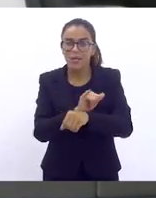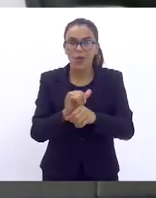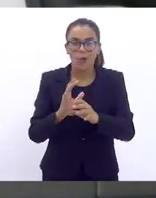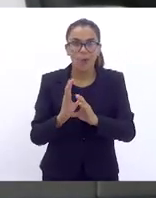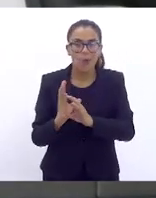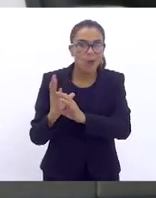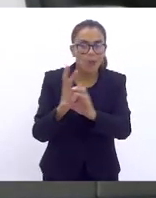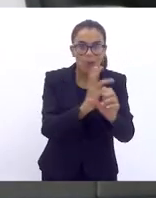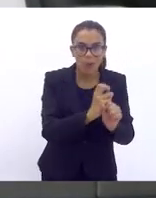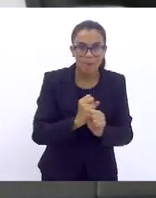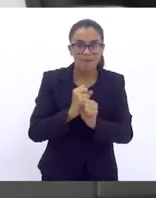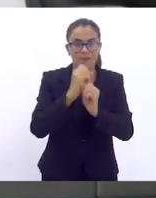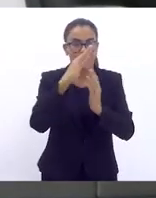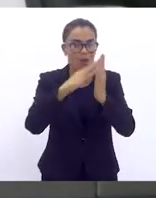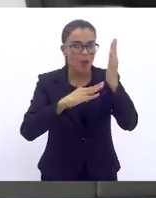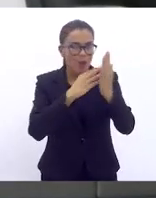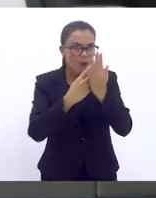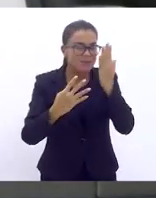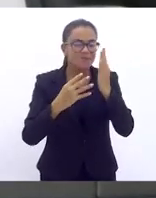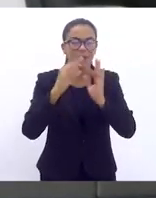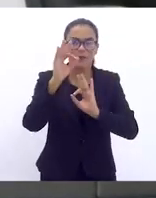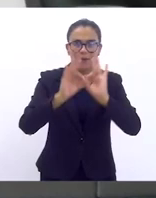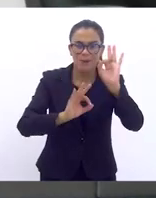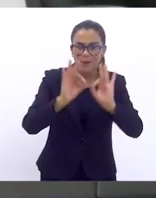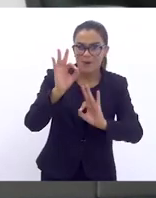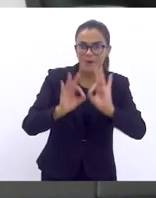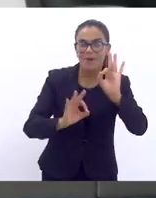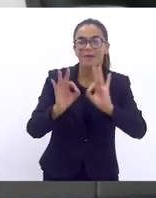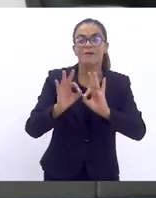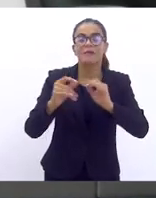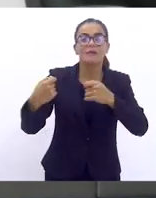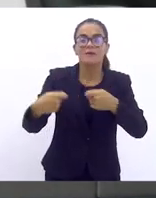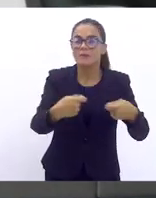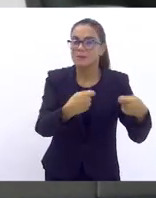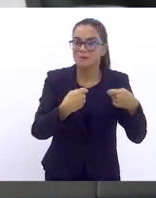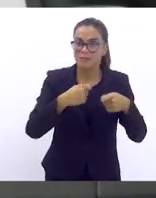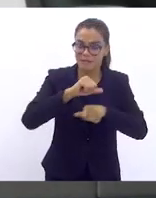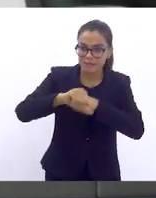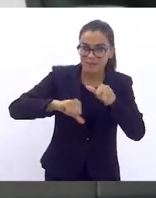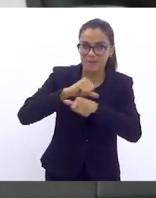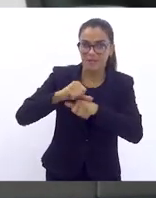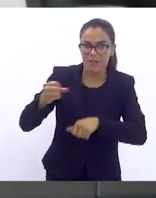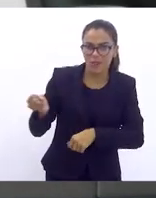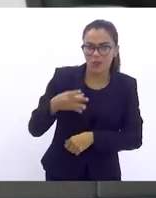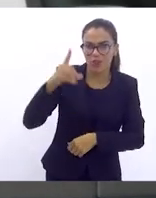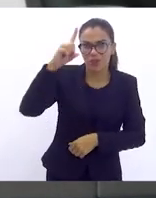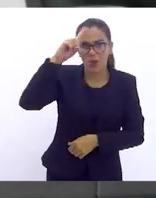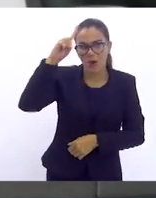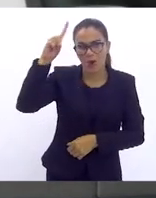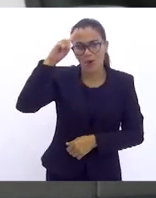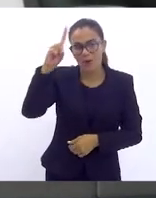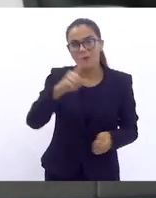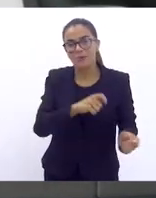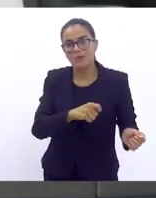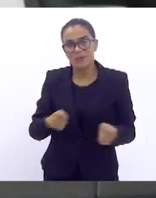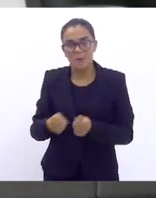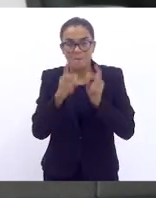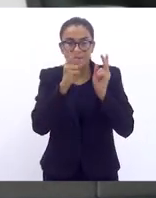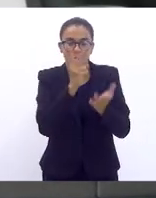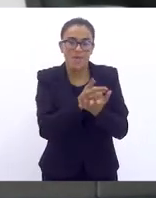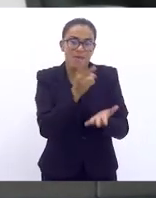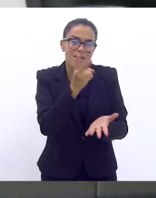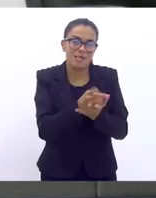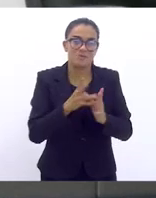planejamento é que precisa ser atualizada a cada dia a gente tem a mesma equipe então